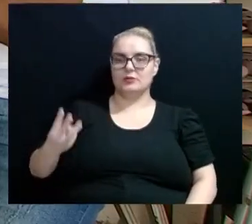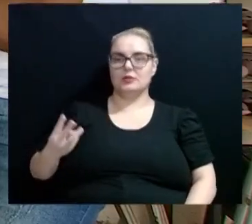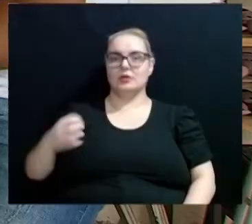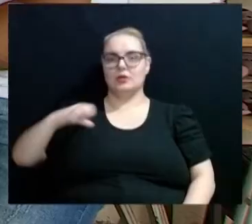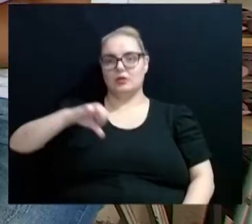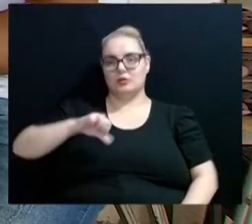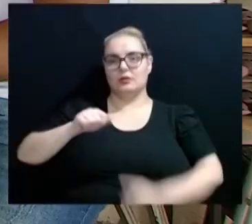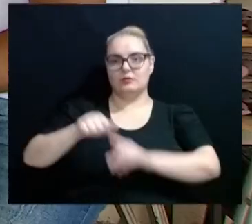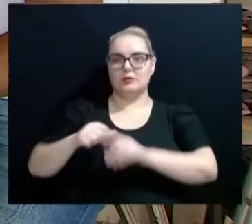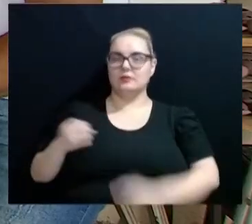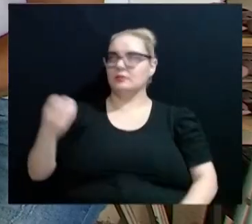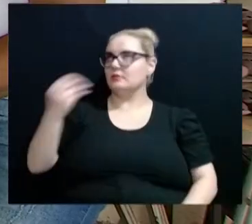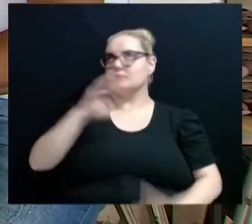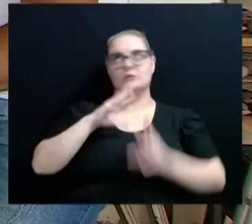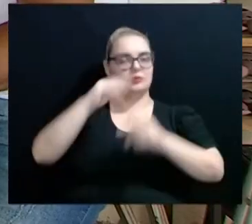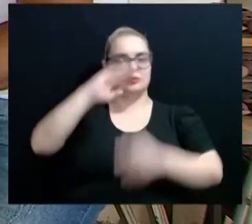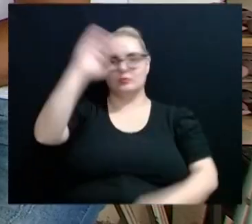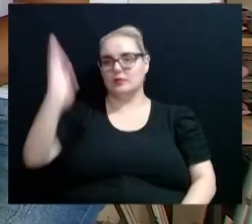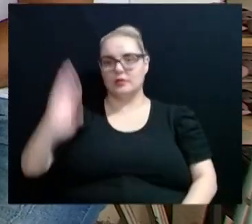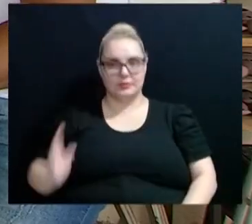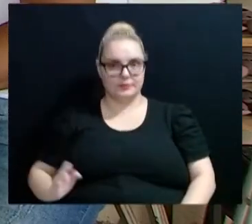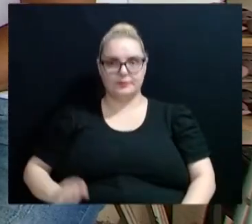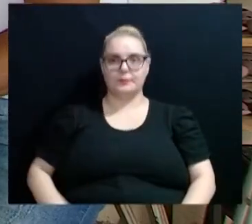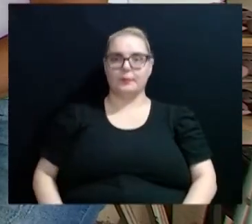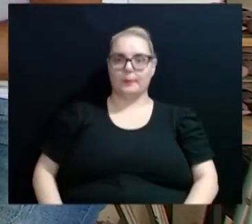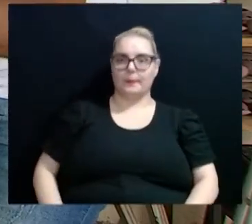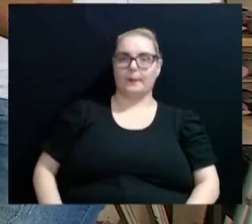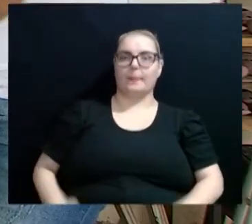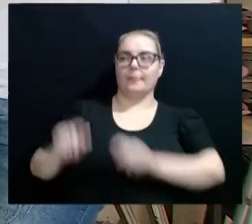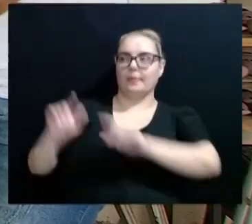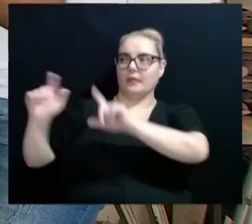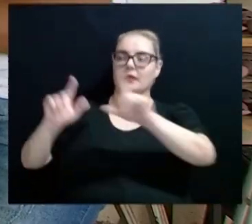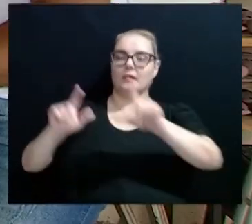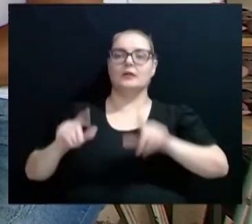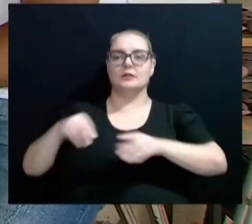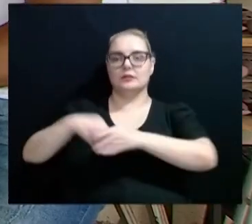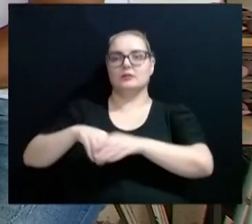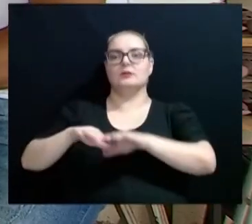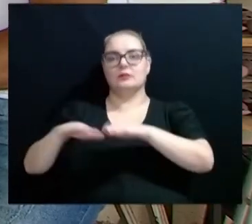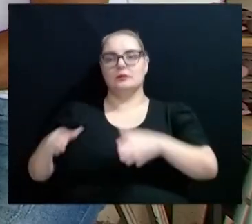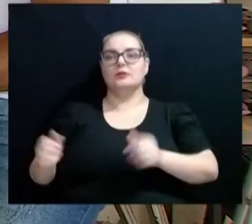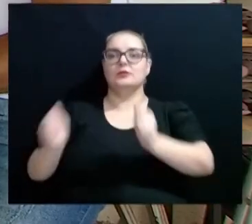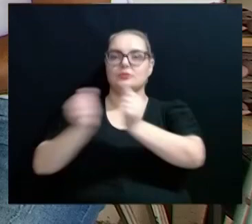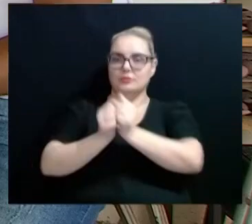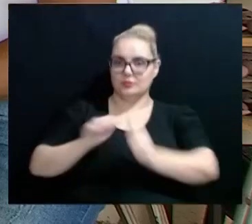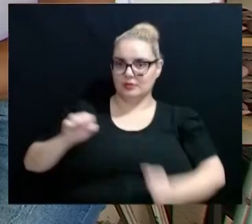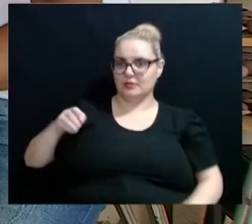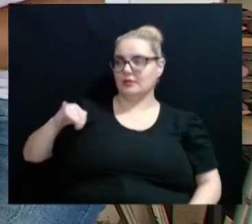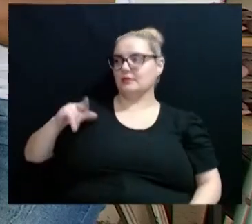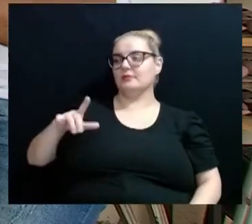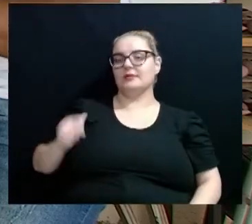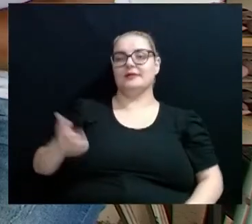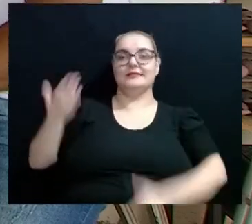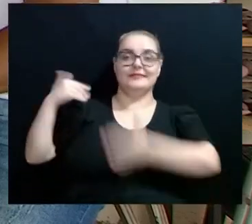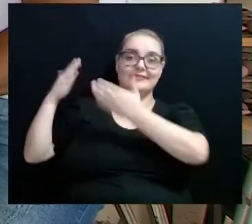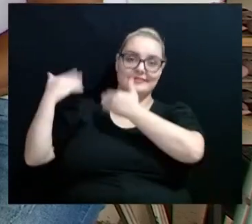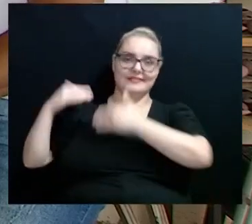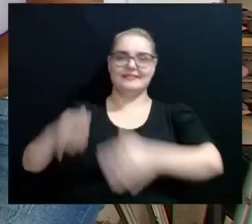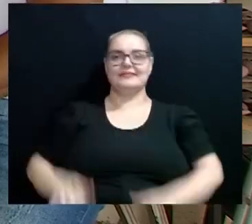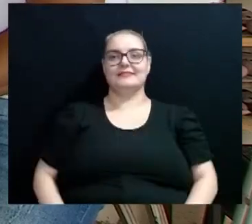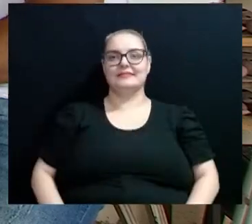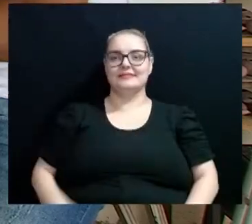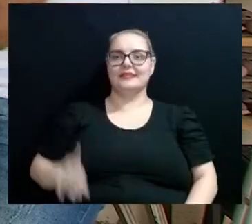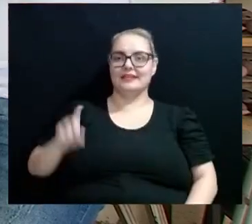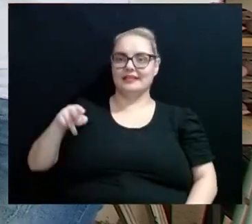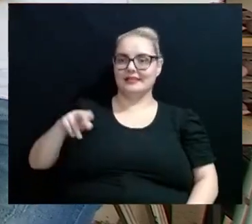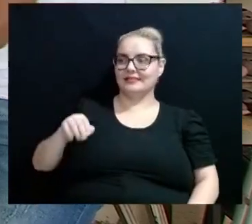2022, 2023, fizemos 9 meses de viagens aí para o Brasil todo. né? Foi montando cenários dentro